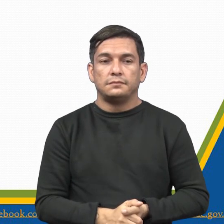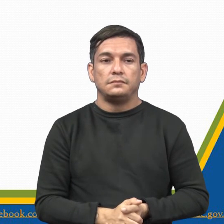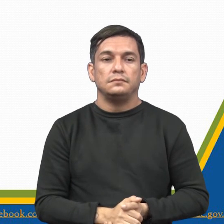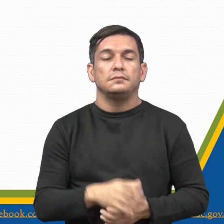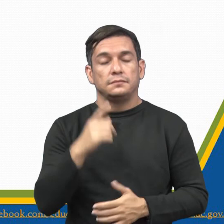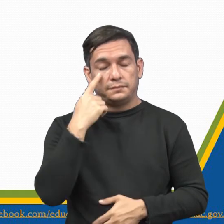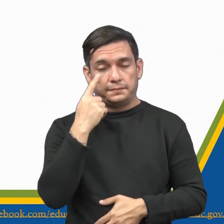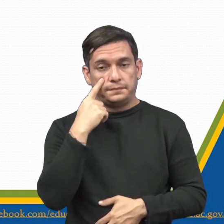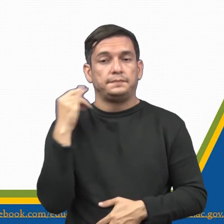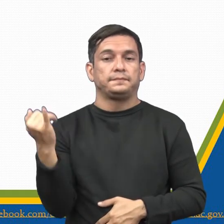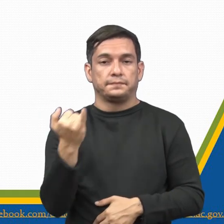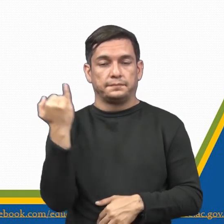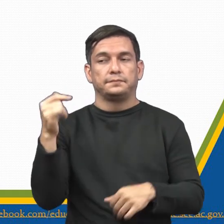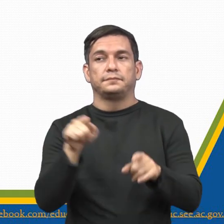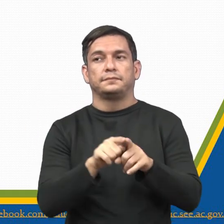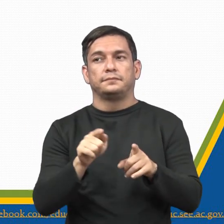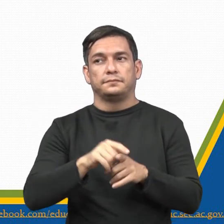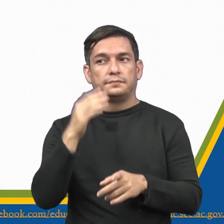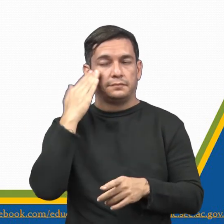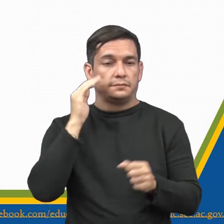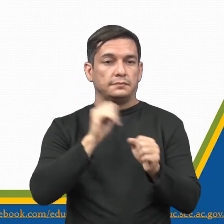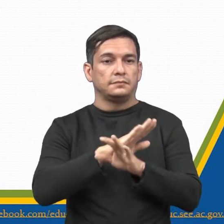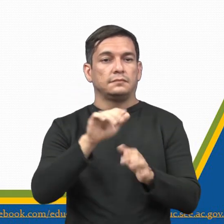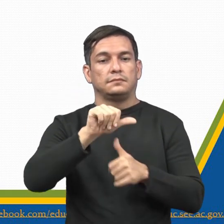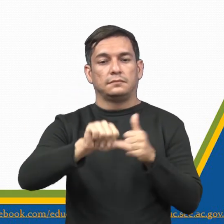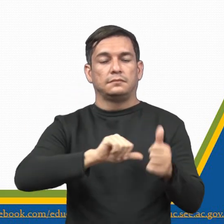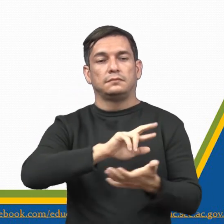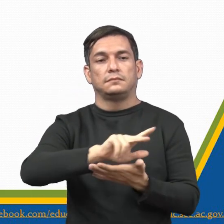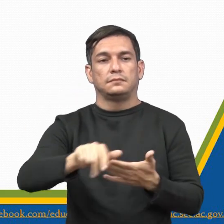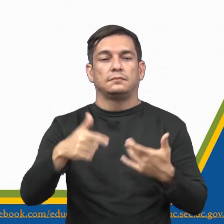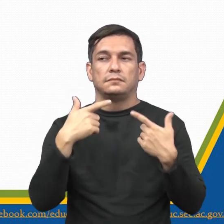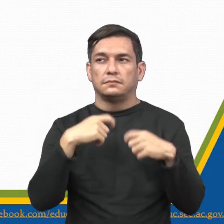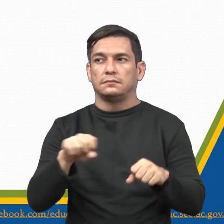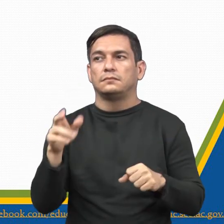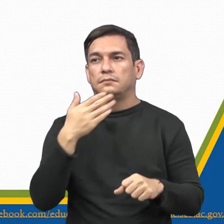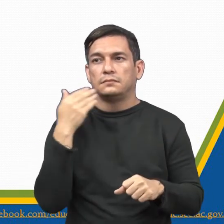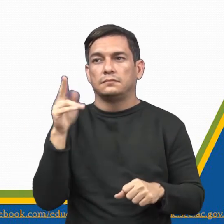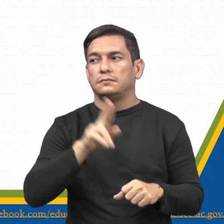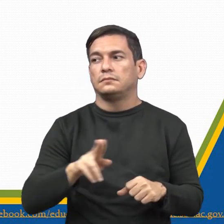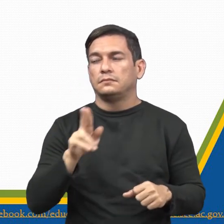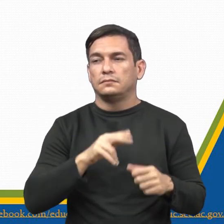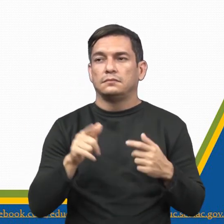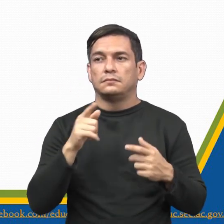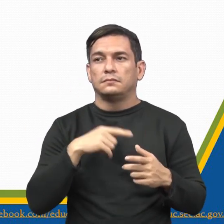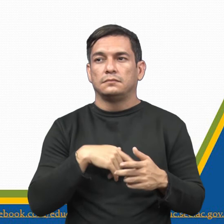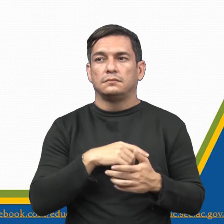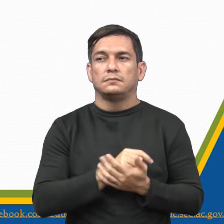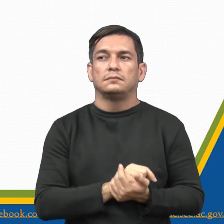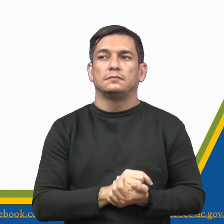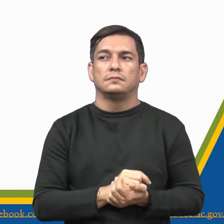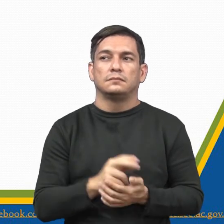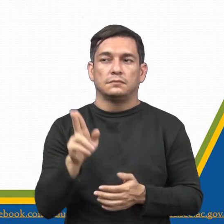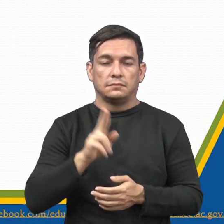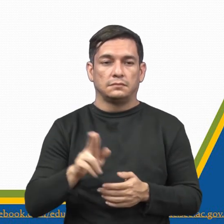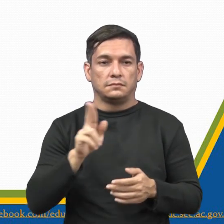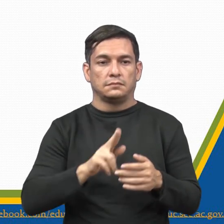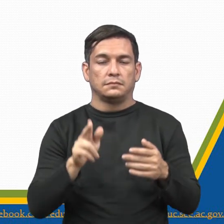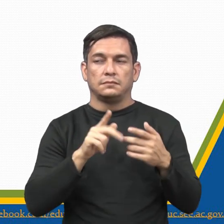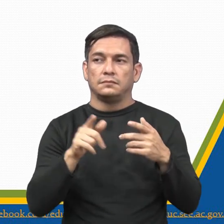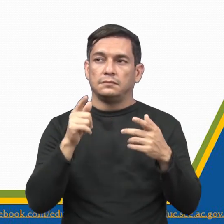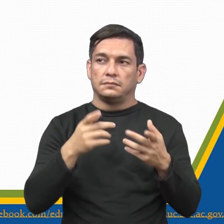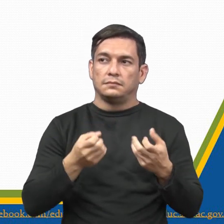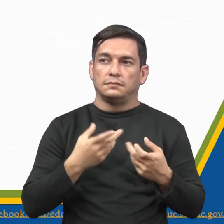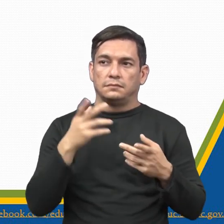Então, a gente vai ver aí, é importante compreender as variações linguísticas para melhor usar a língua em diferentes situações. Utilizar a língua como meio